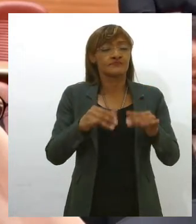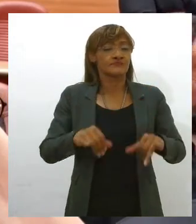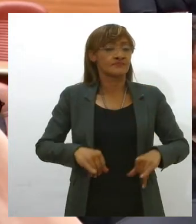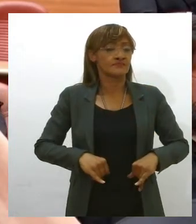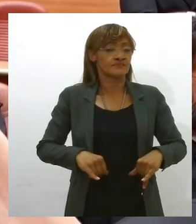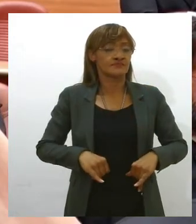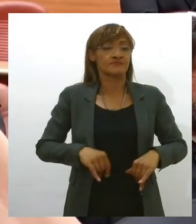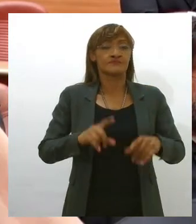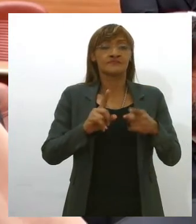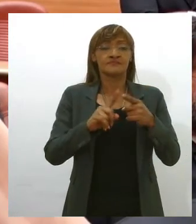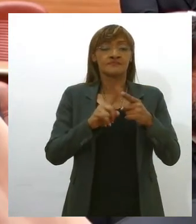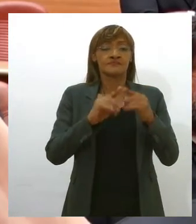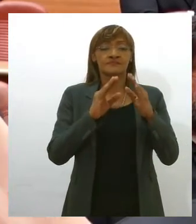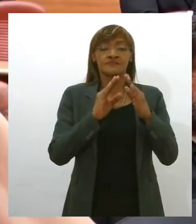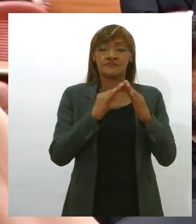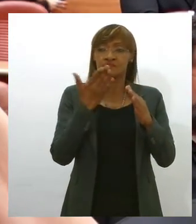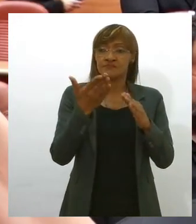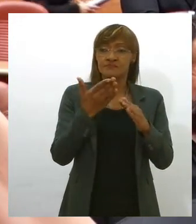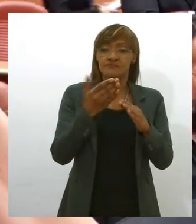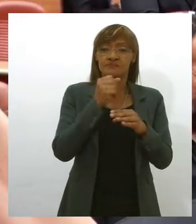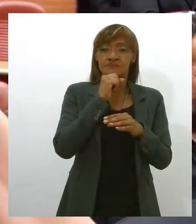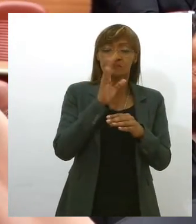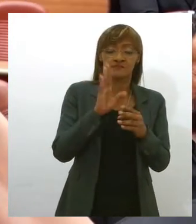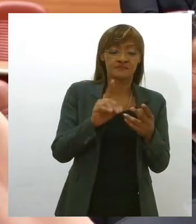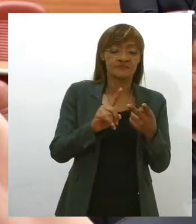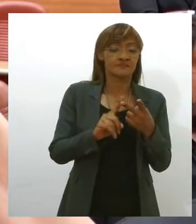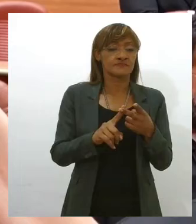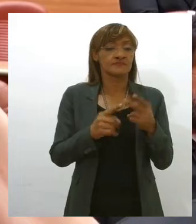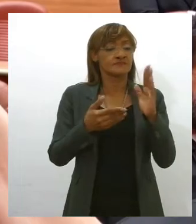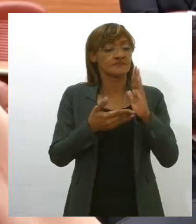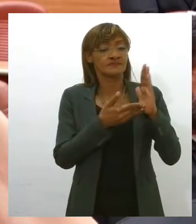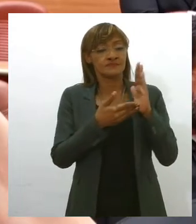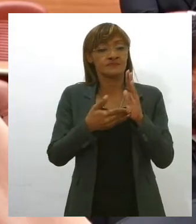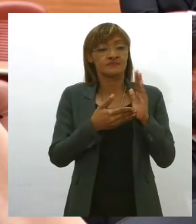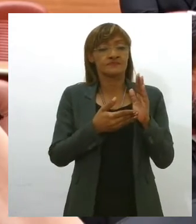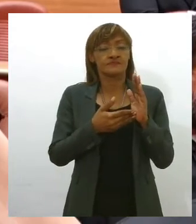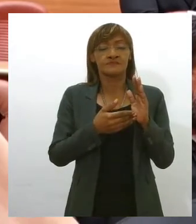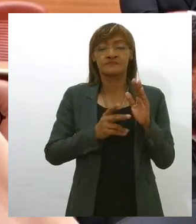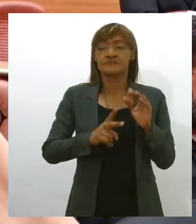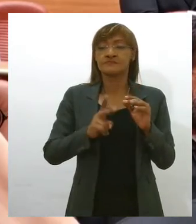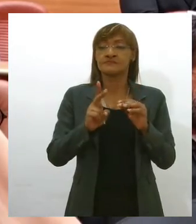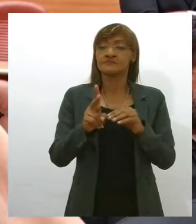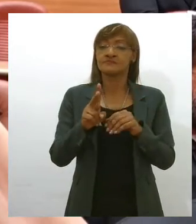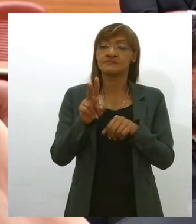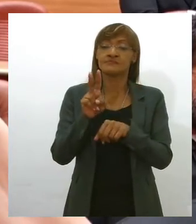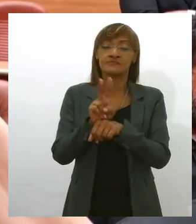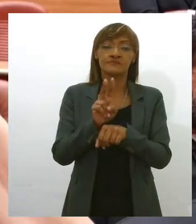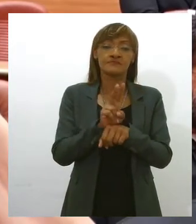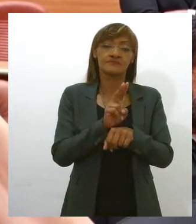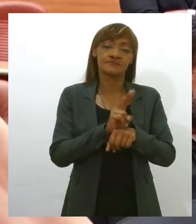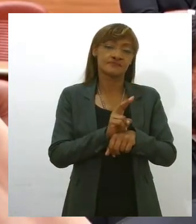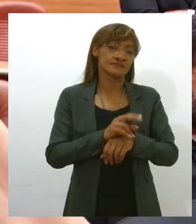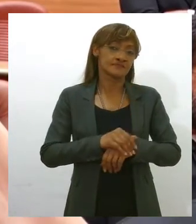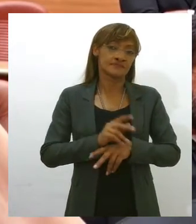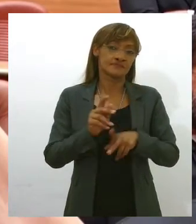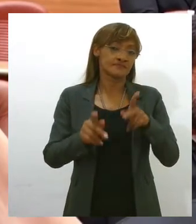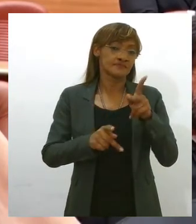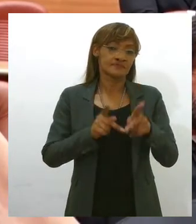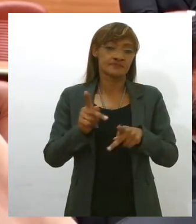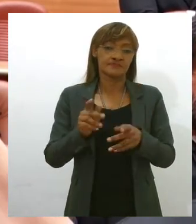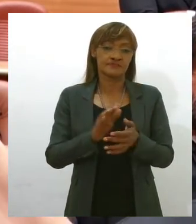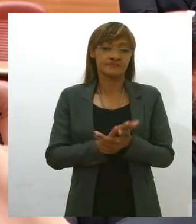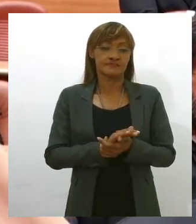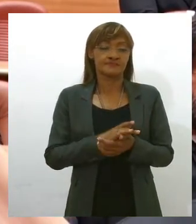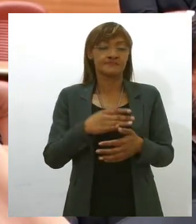creches sempre estamos trabalhando em prol ó desse povo esquecido não é é uma paternidade que trabalha em